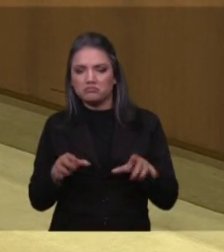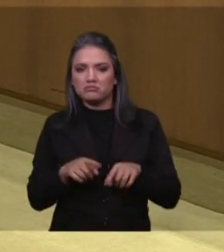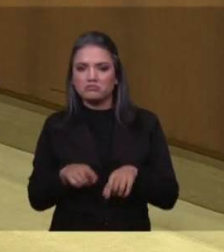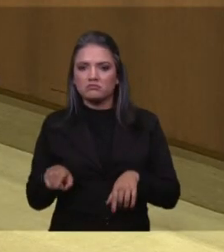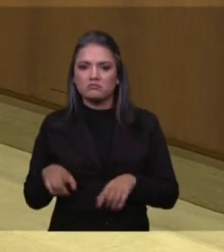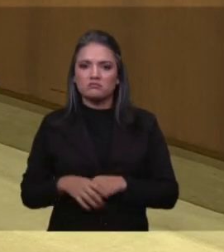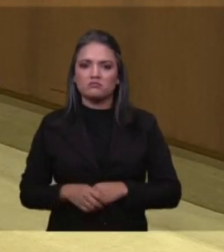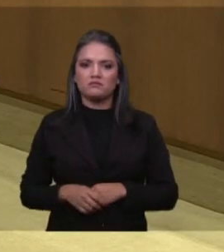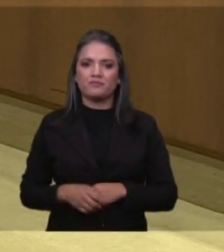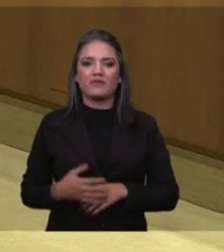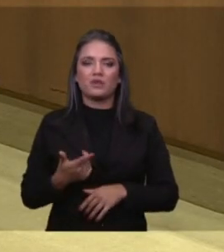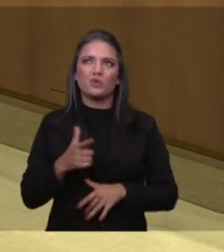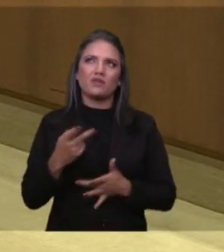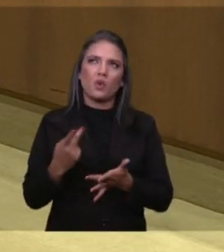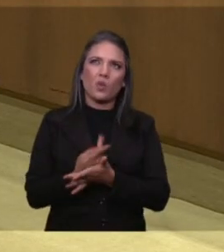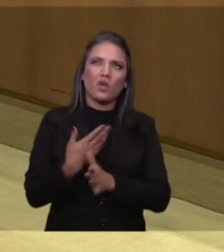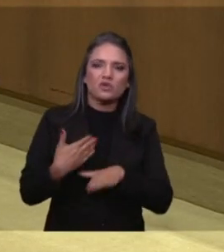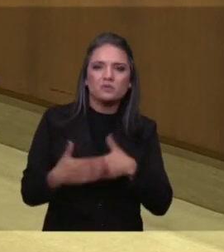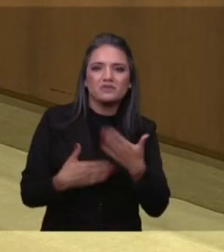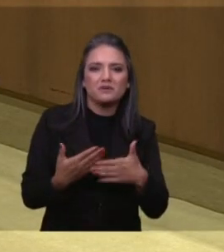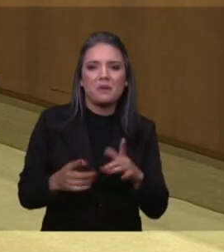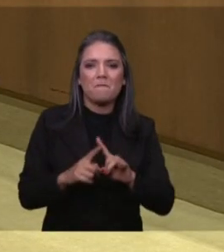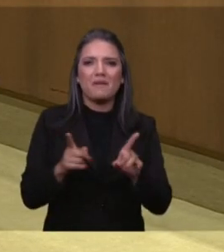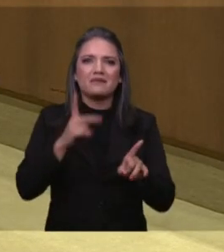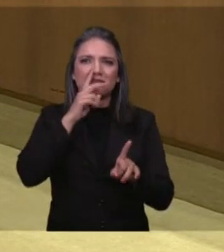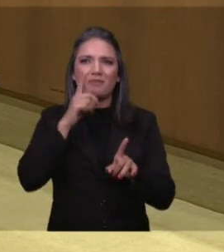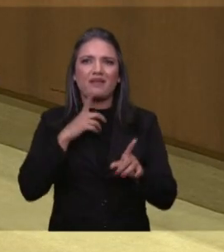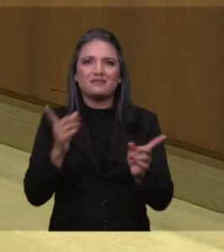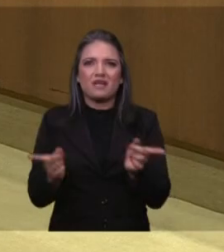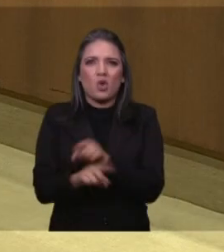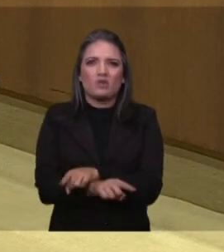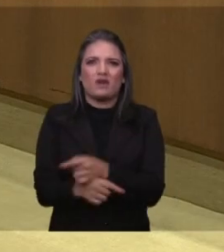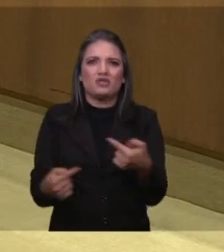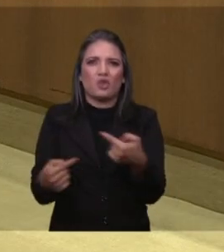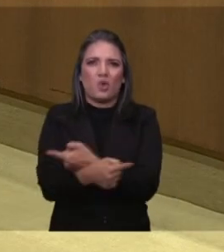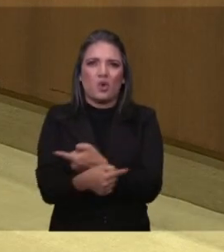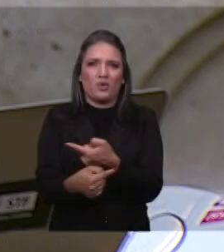em procedendo, mas há uma contradição clara.